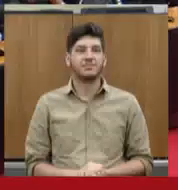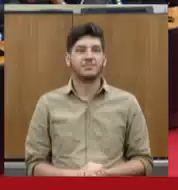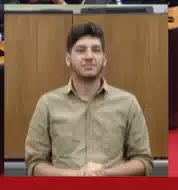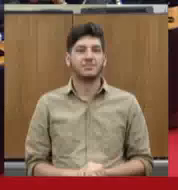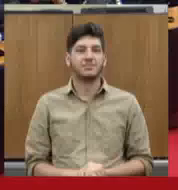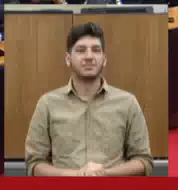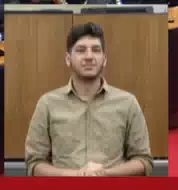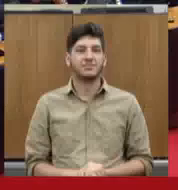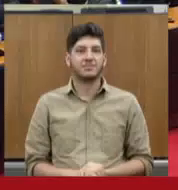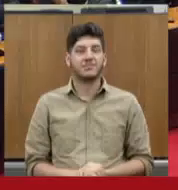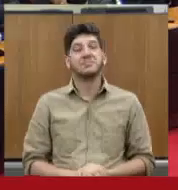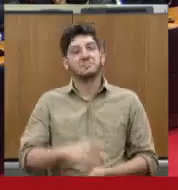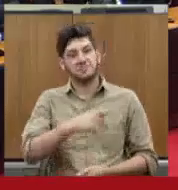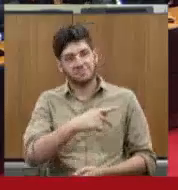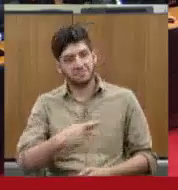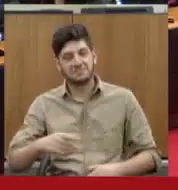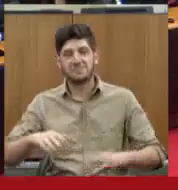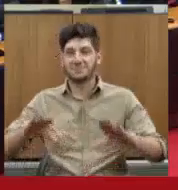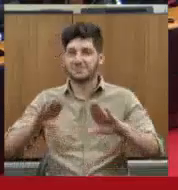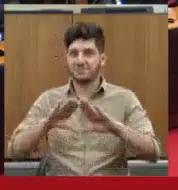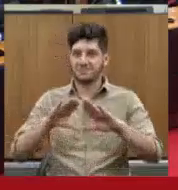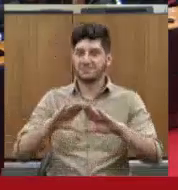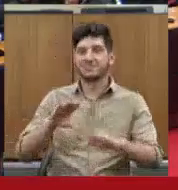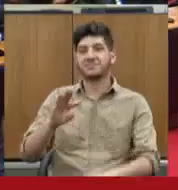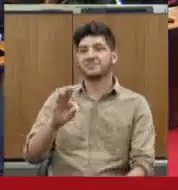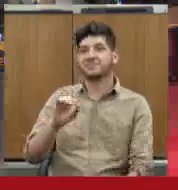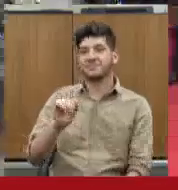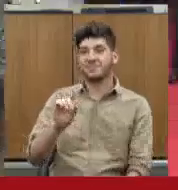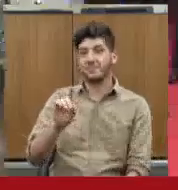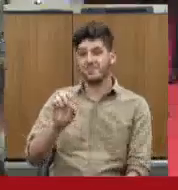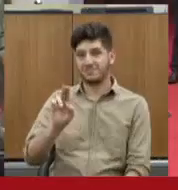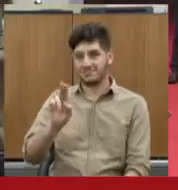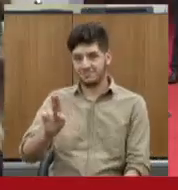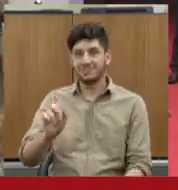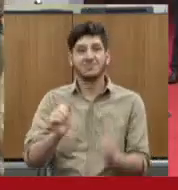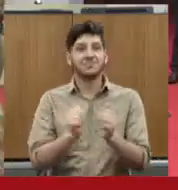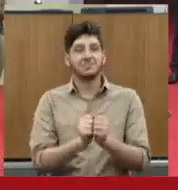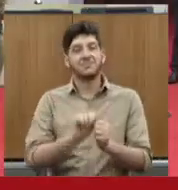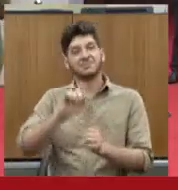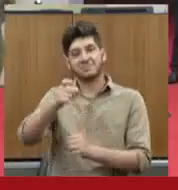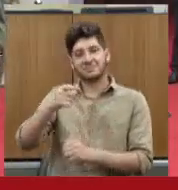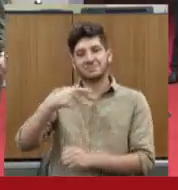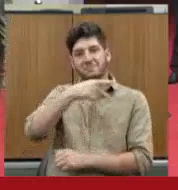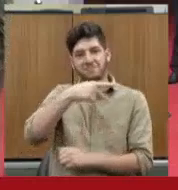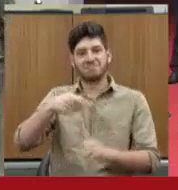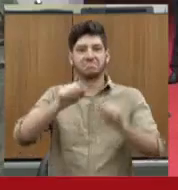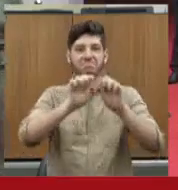Fotográfico do presidente da Assembleia, Tadeu Martins Leite, com os ex-presidentes do Parlamento.